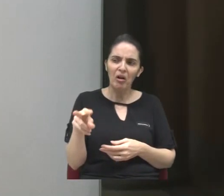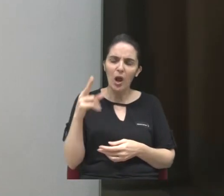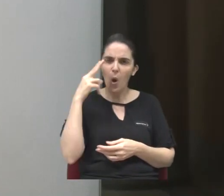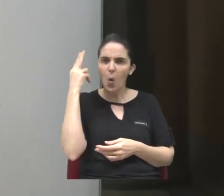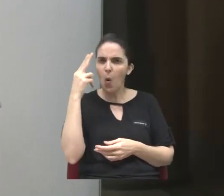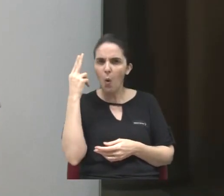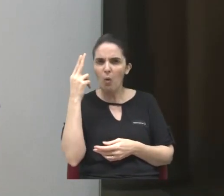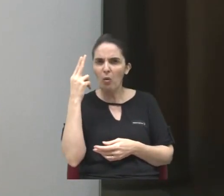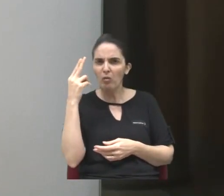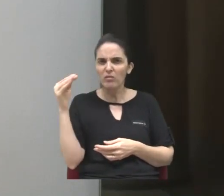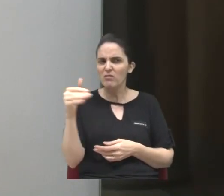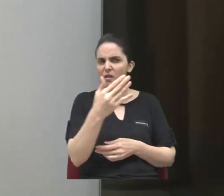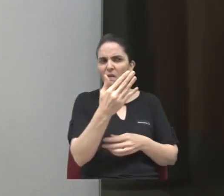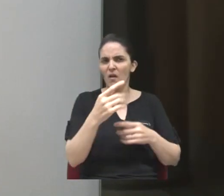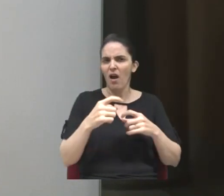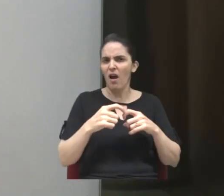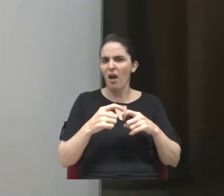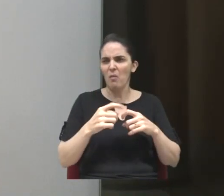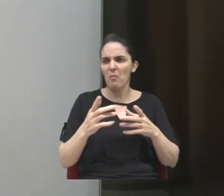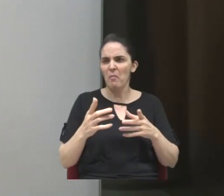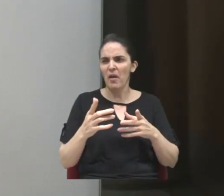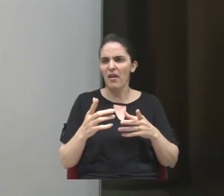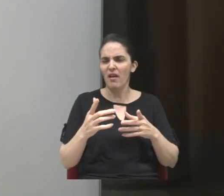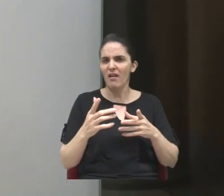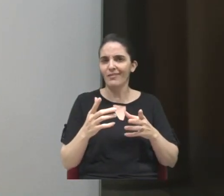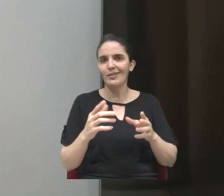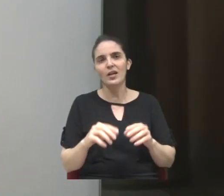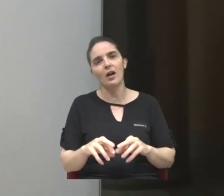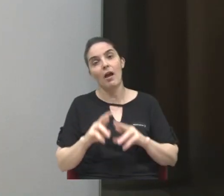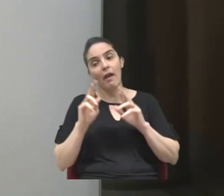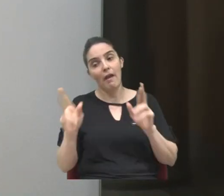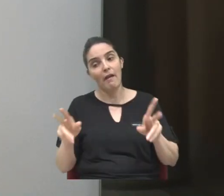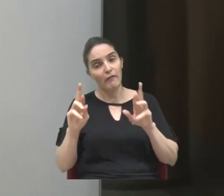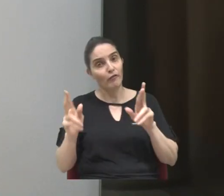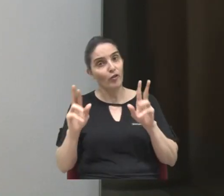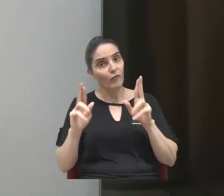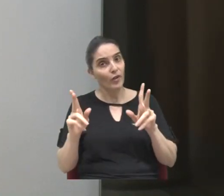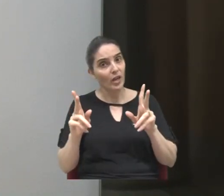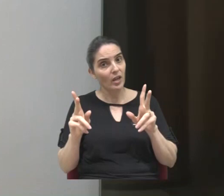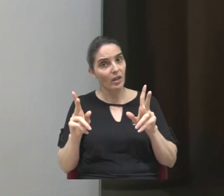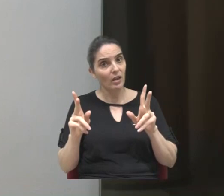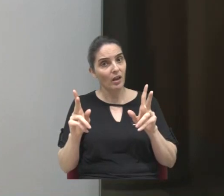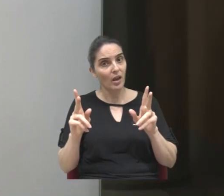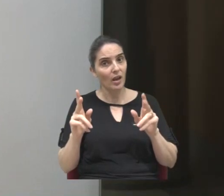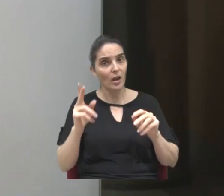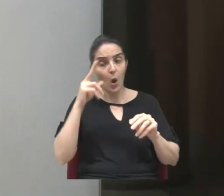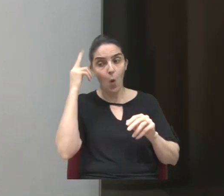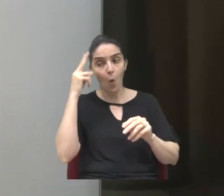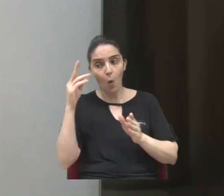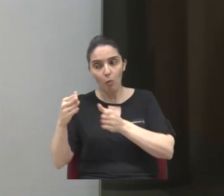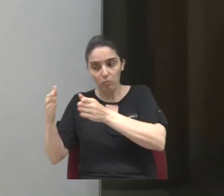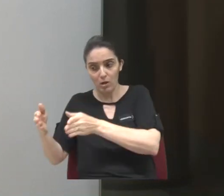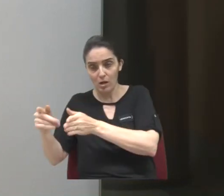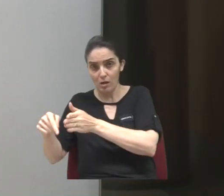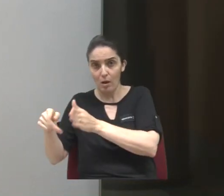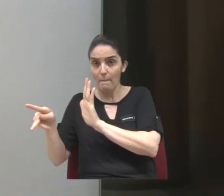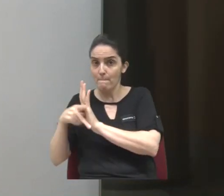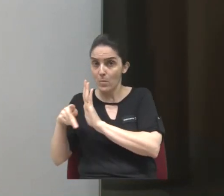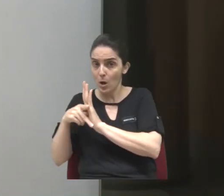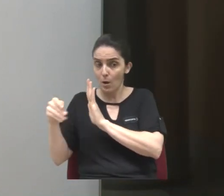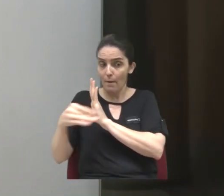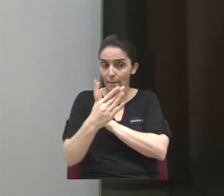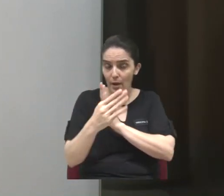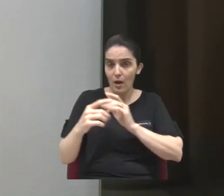que existe uma separação de tipos de ambulância, ficando a parte de socorro